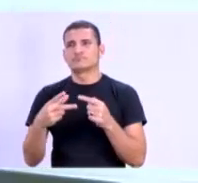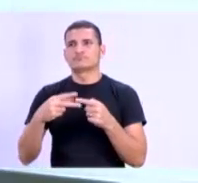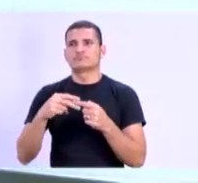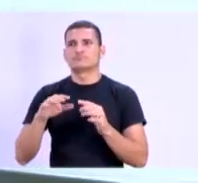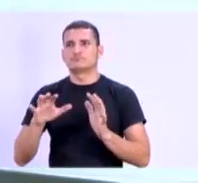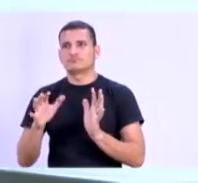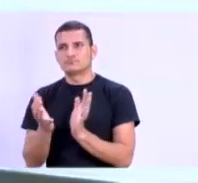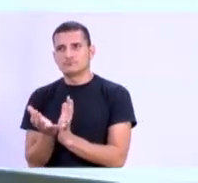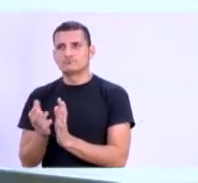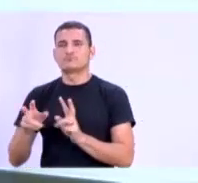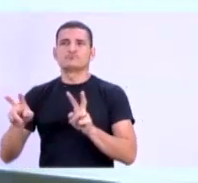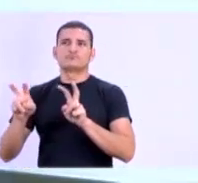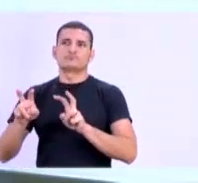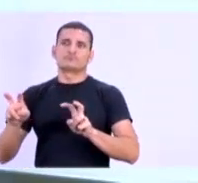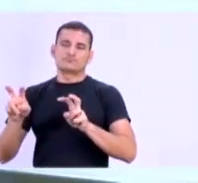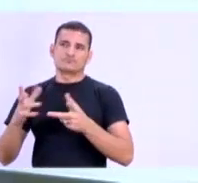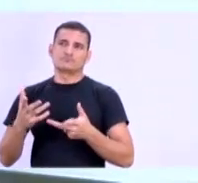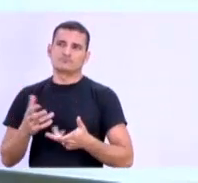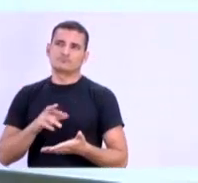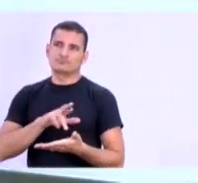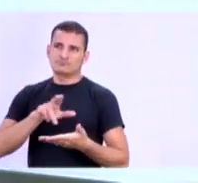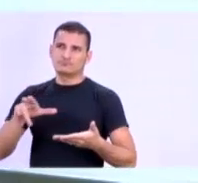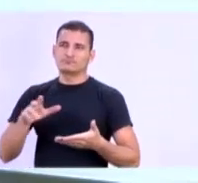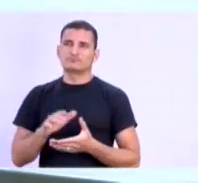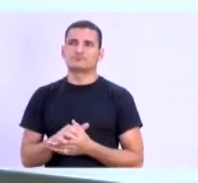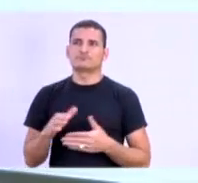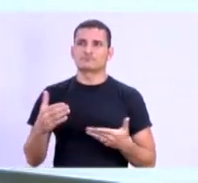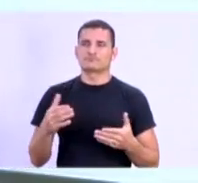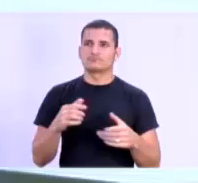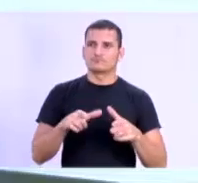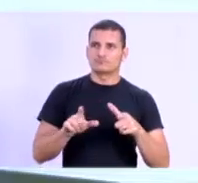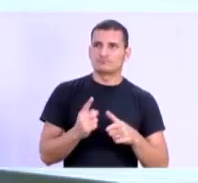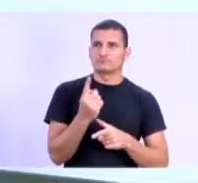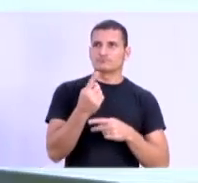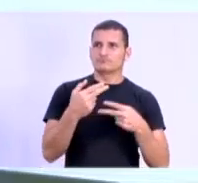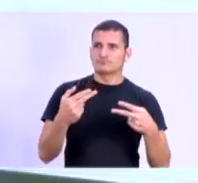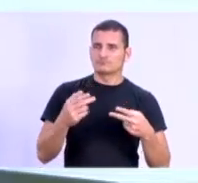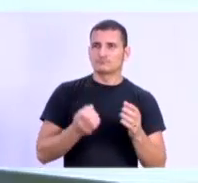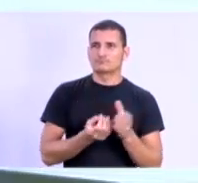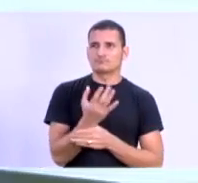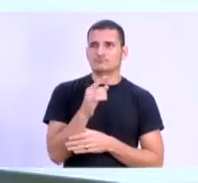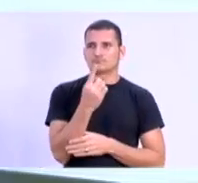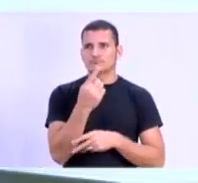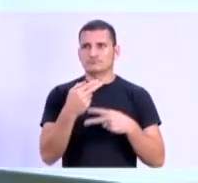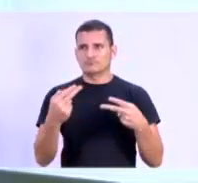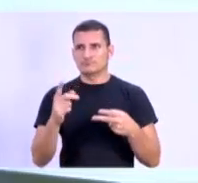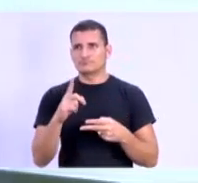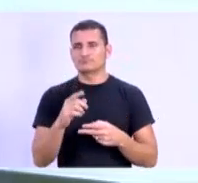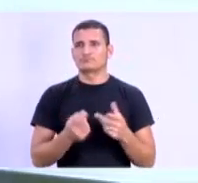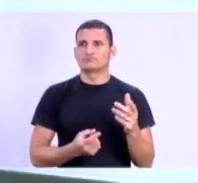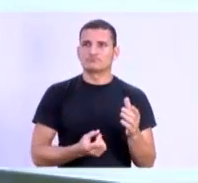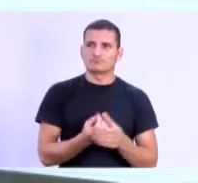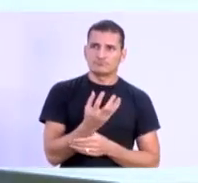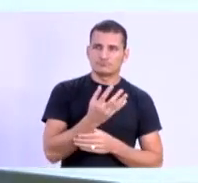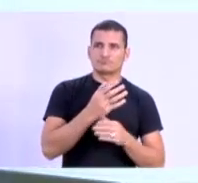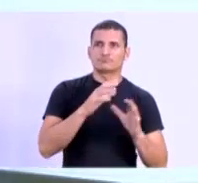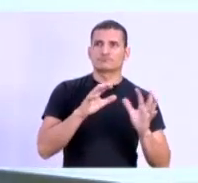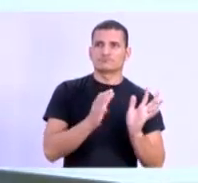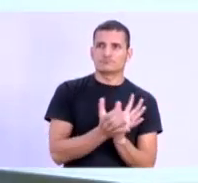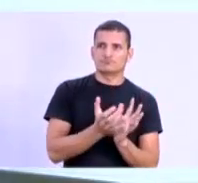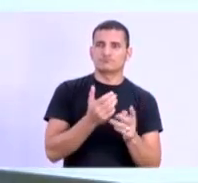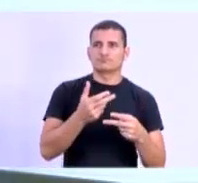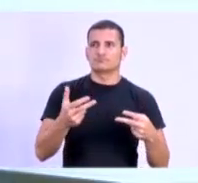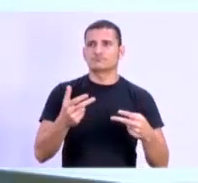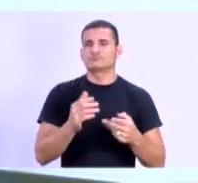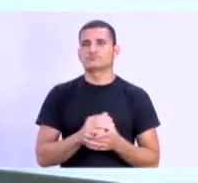conjunto de computadores e assim por diante. Então a gente não vai trabalhar com um único objeto, a gente não vai criar apenas um objeto, a gente vai estar criando geralmente coleções de objetos. Se